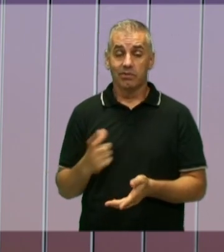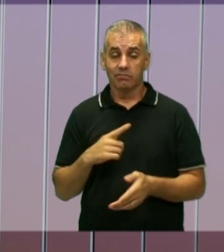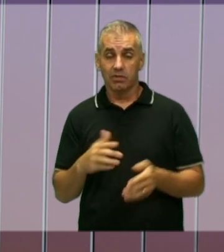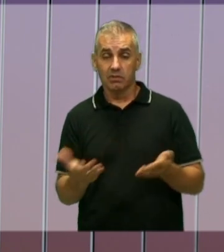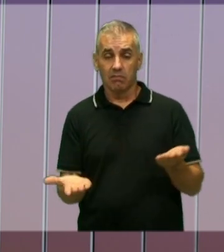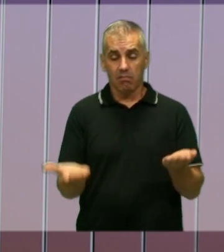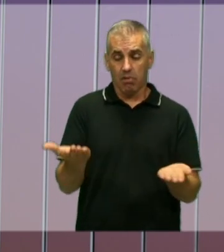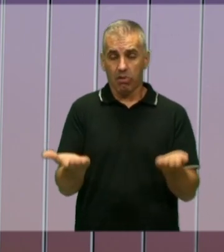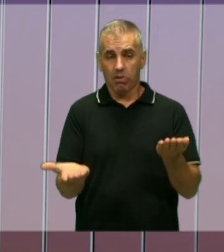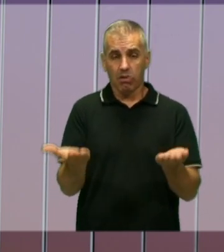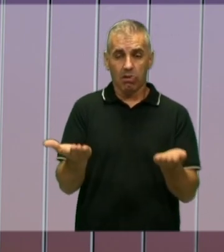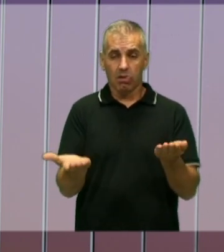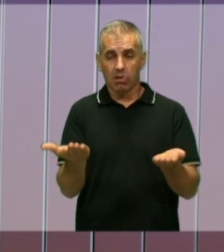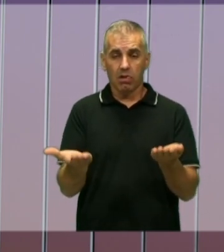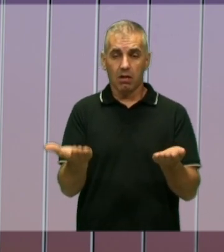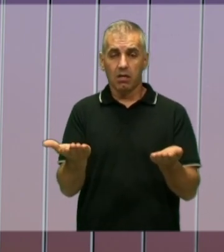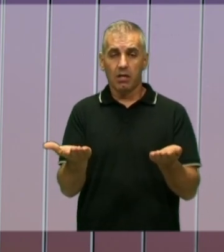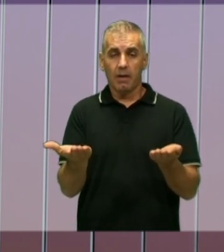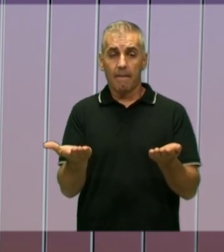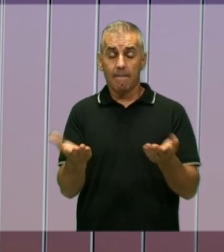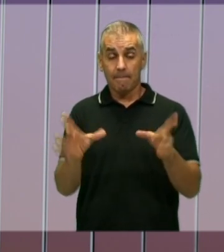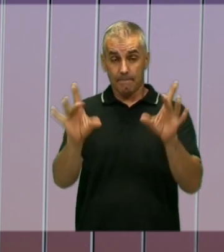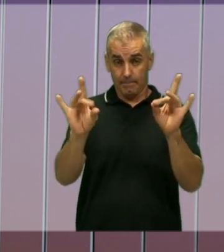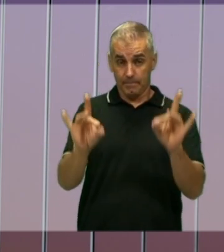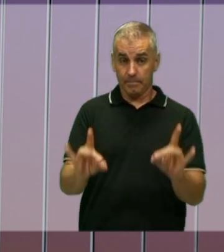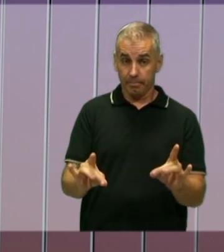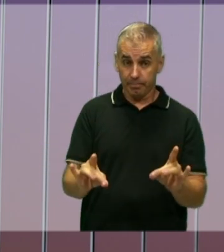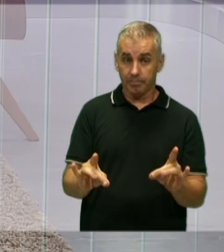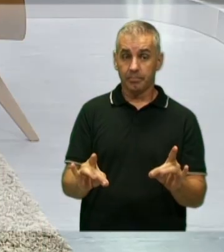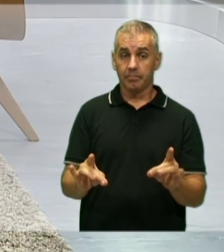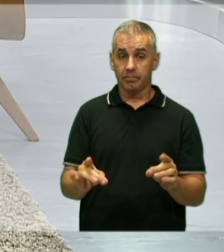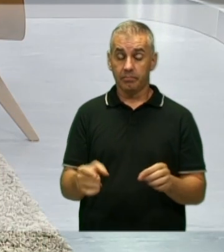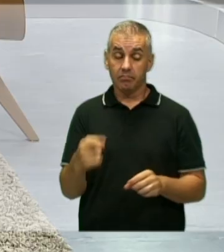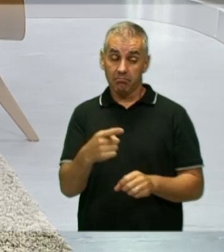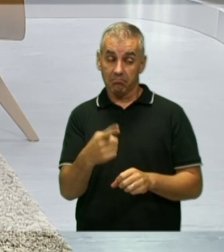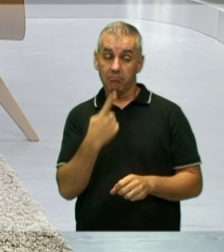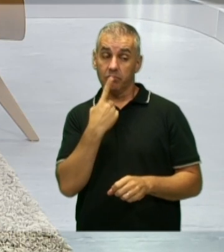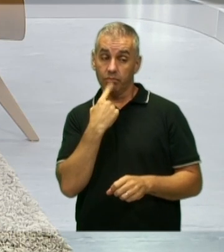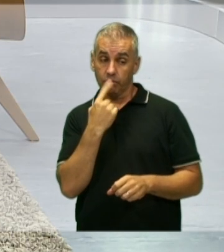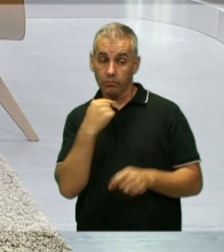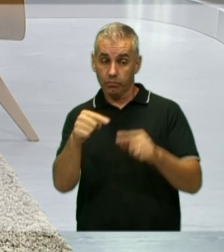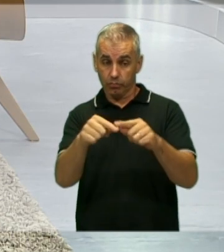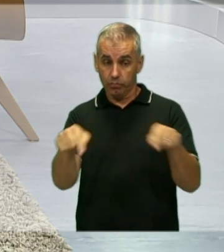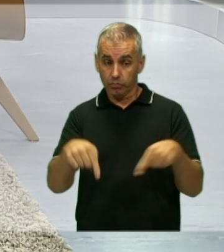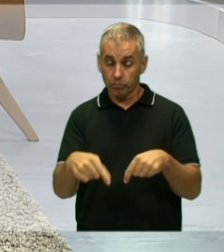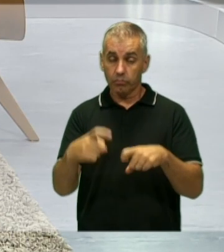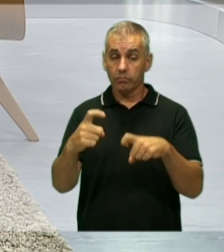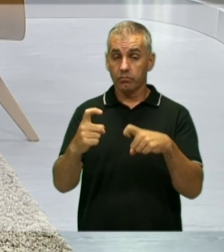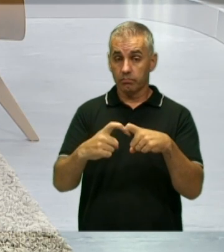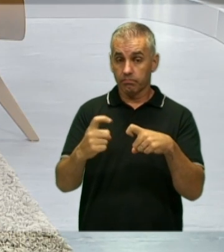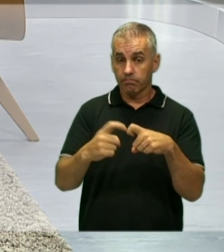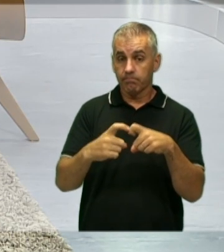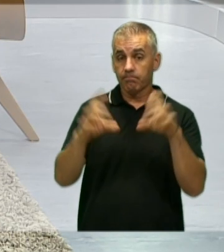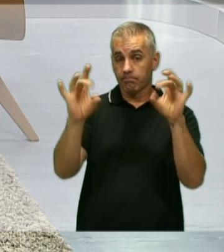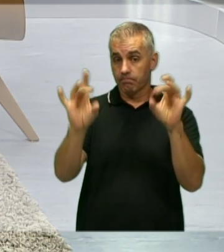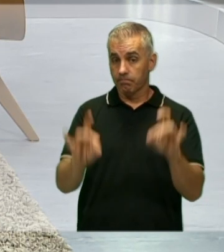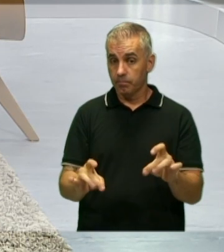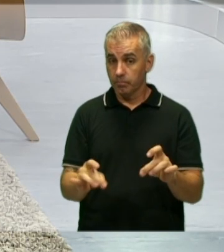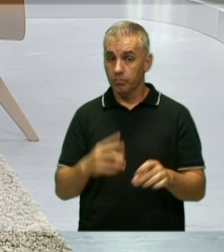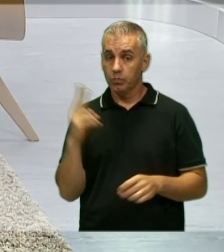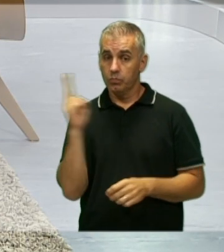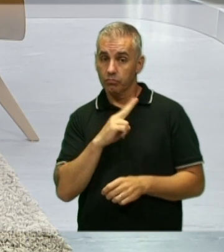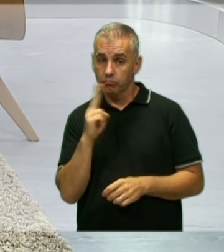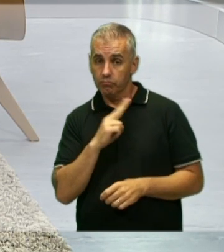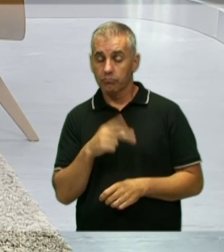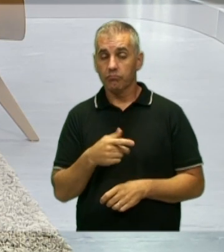equiparação de especialidades, né, quem está na sala vermelha é um médico especialista em emergência, né, ou que